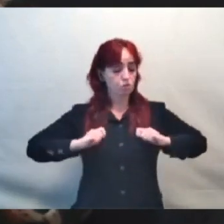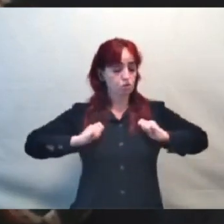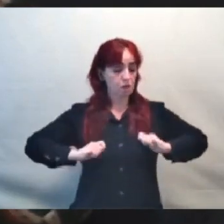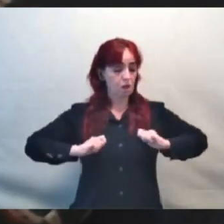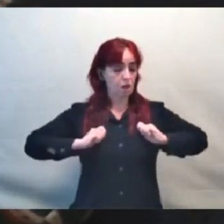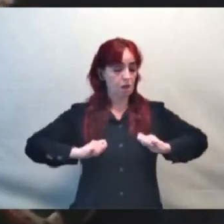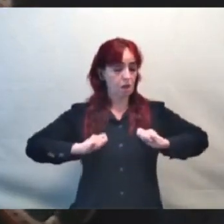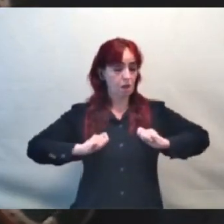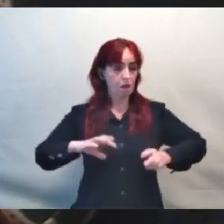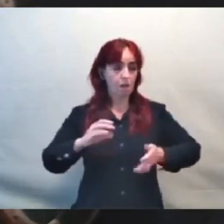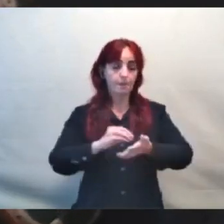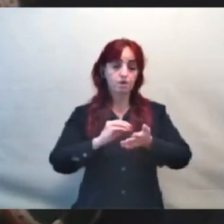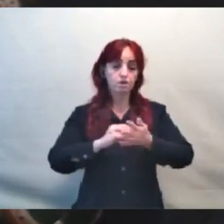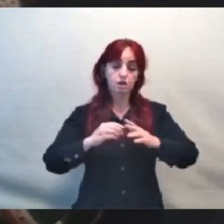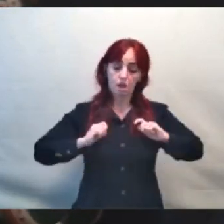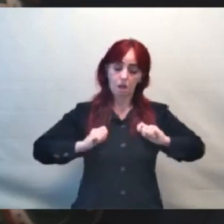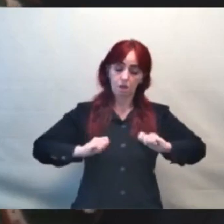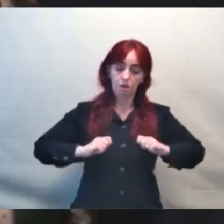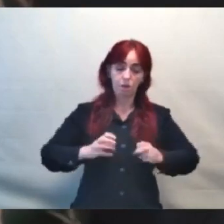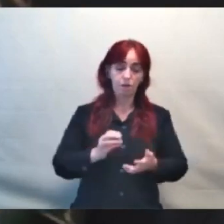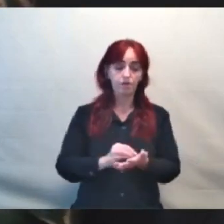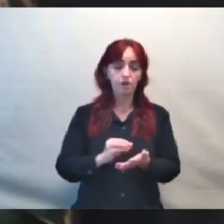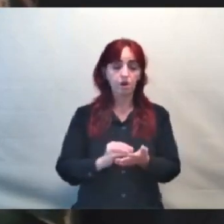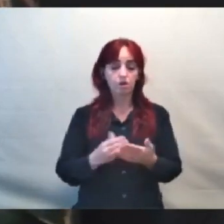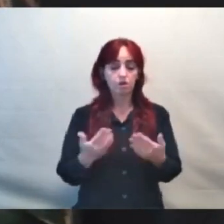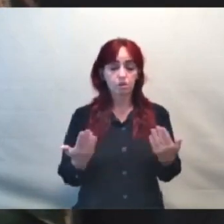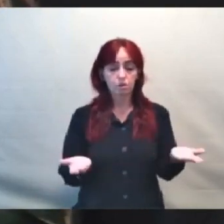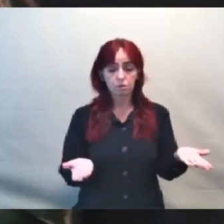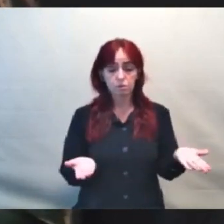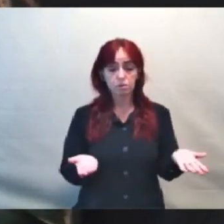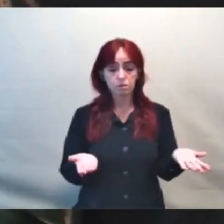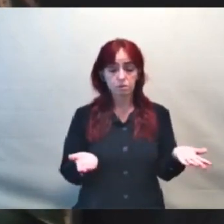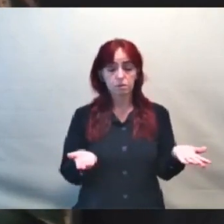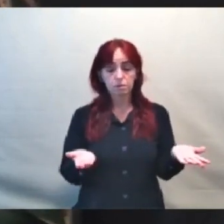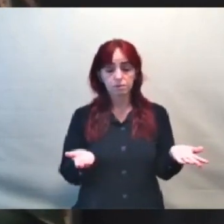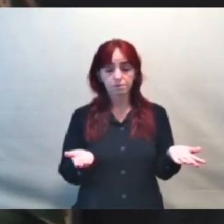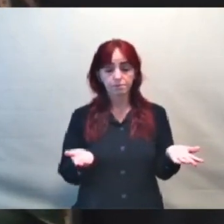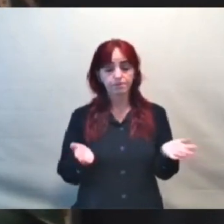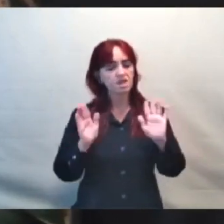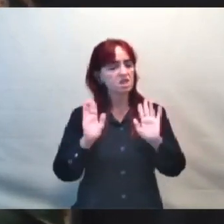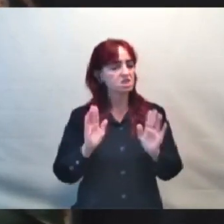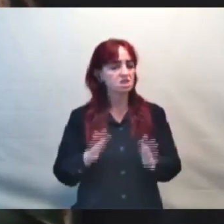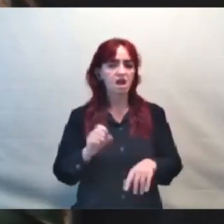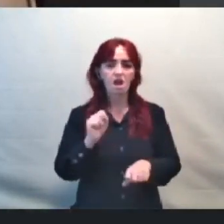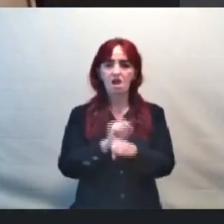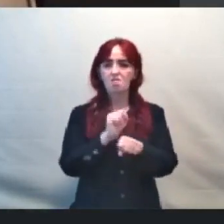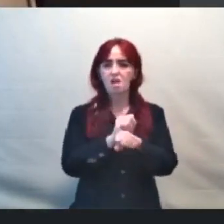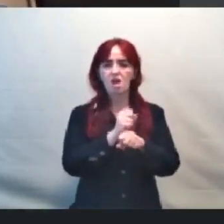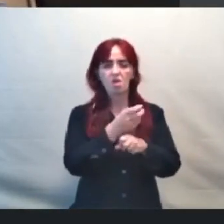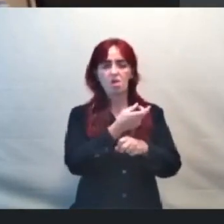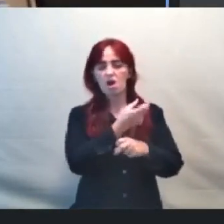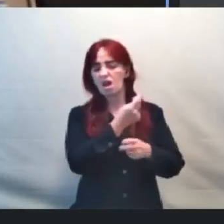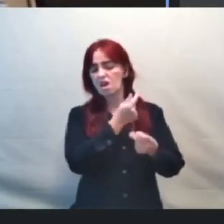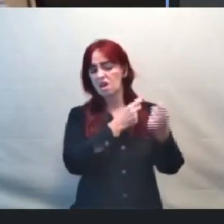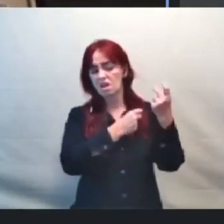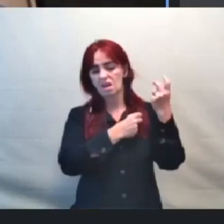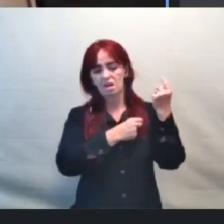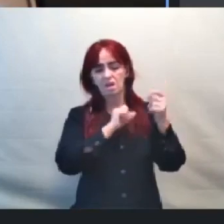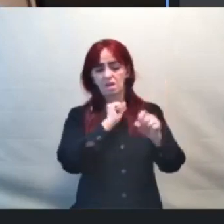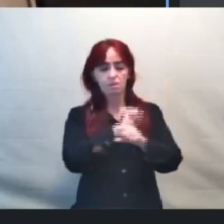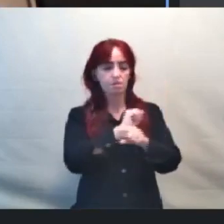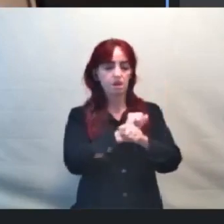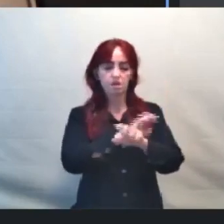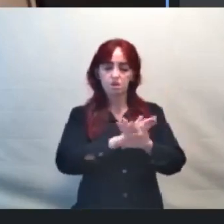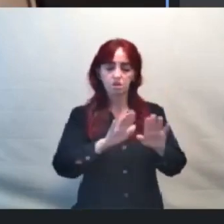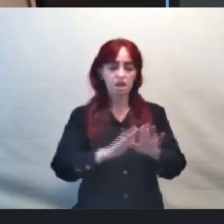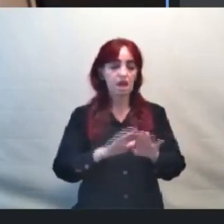recebido. Mochila é um item que a gente não fornece há muitos anos, né? Assim como tênis